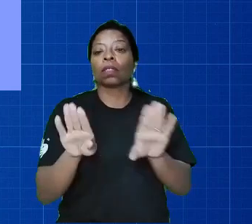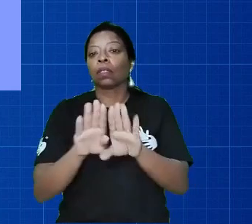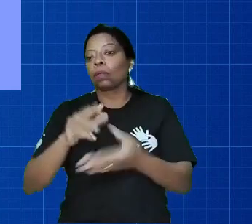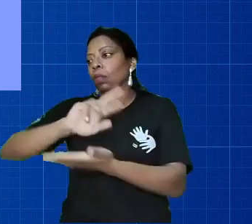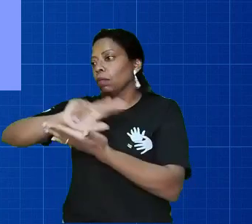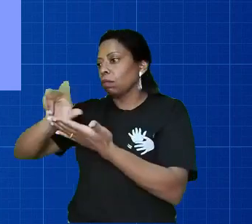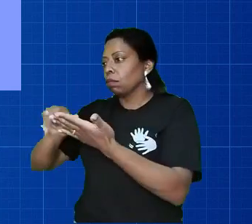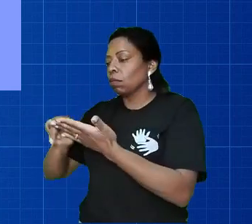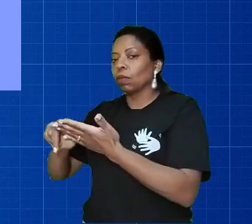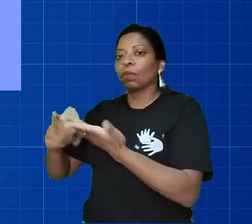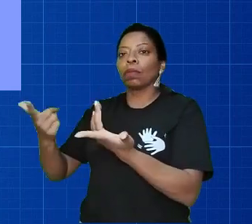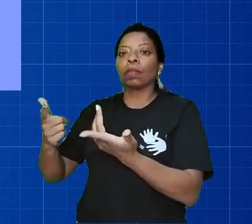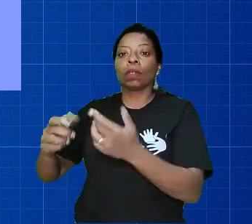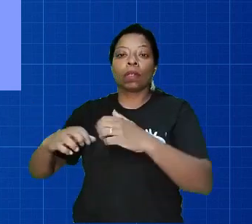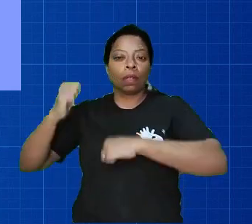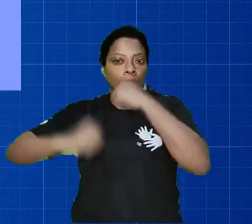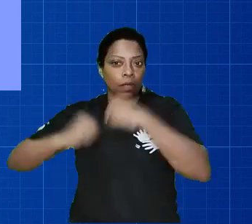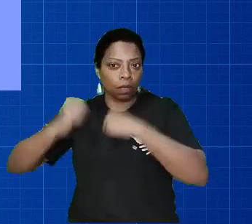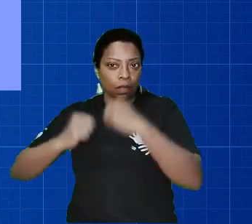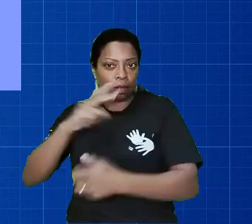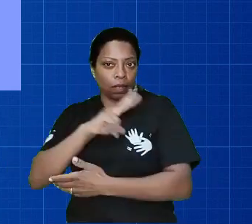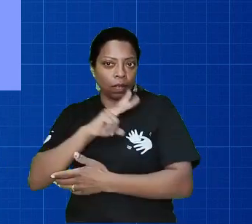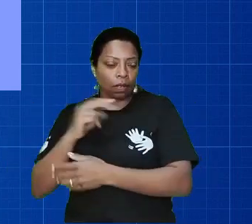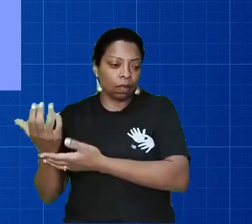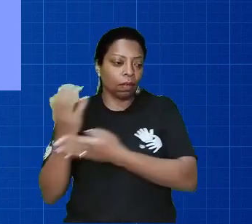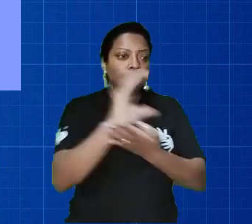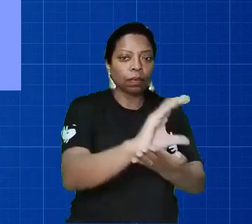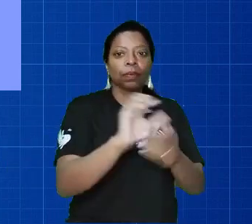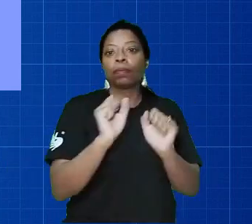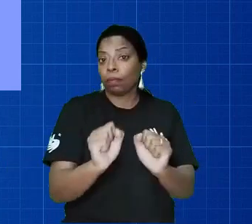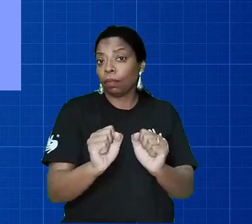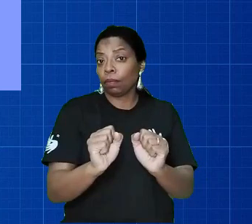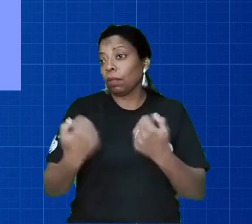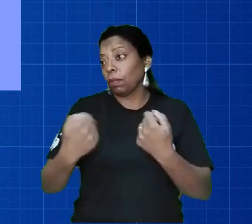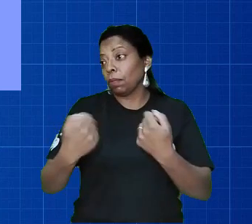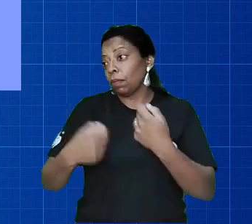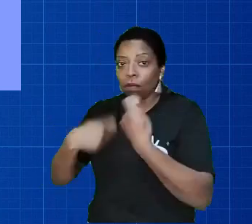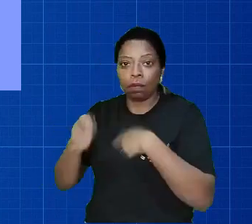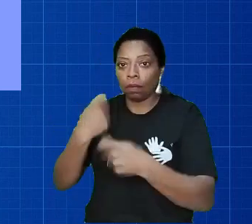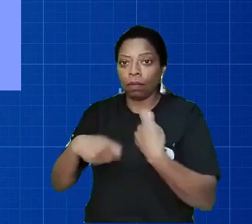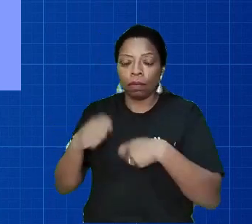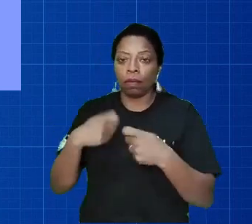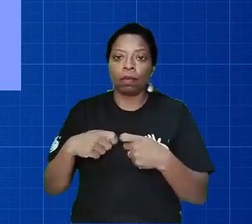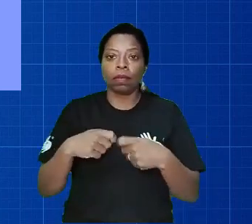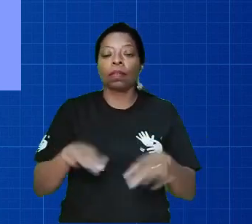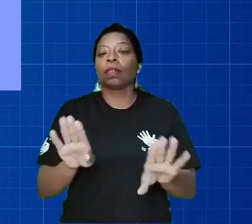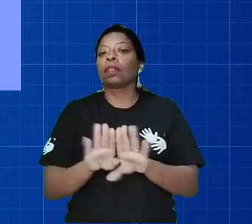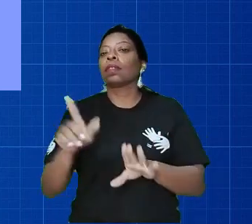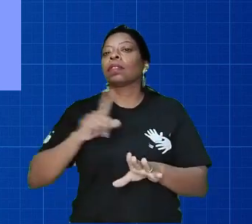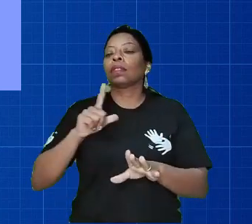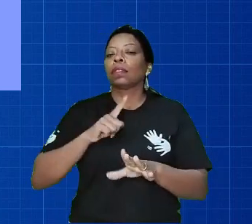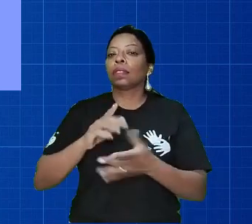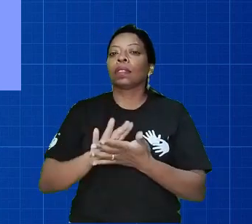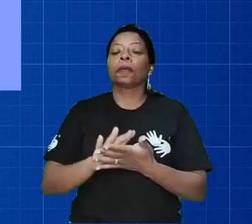Controlar recursos provenientes da promoção de campanhas escolares e de outras fontes. É